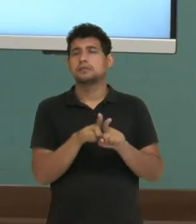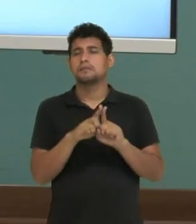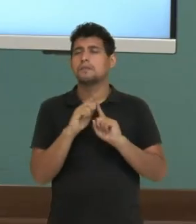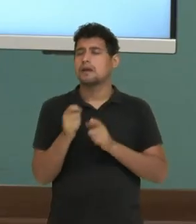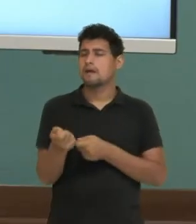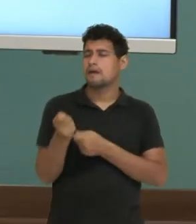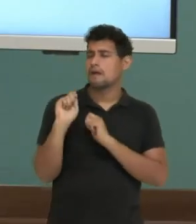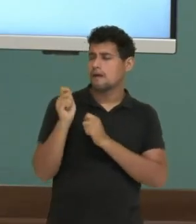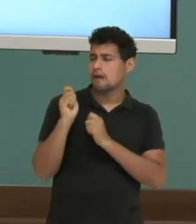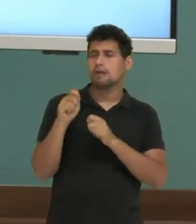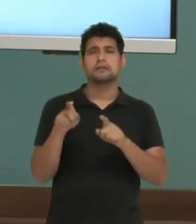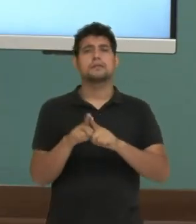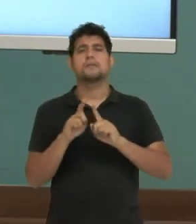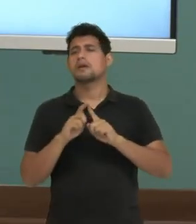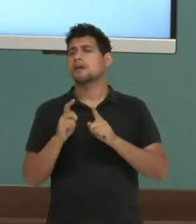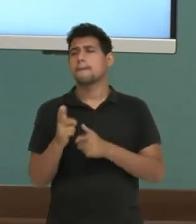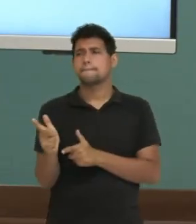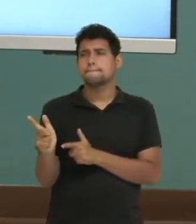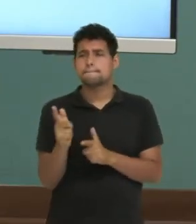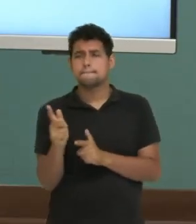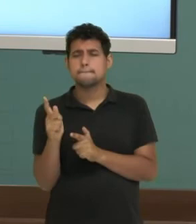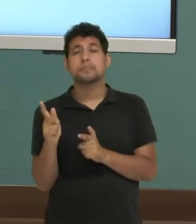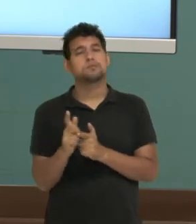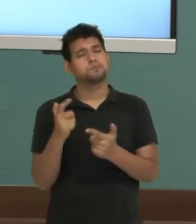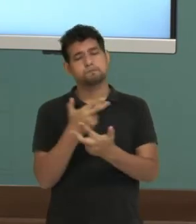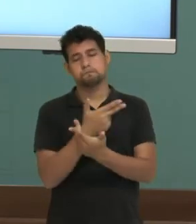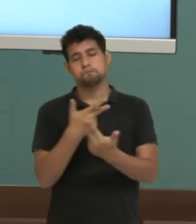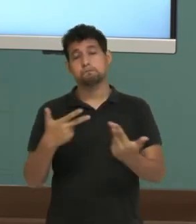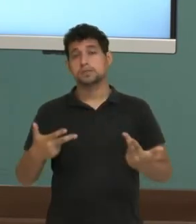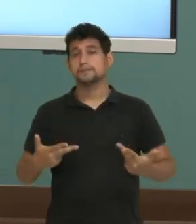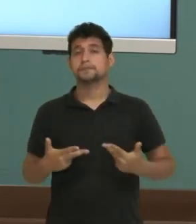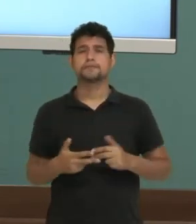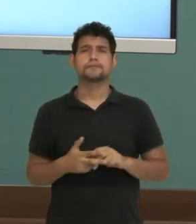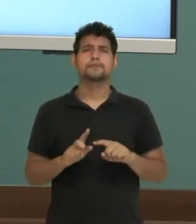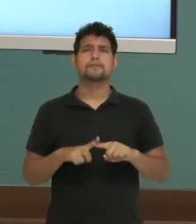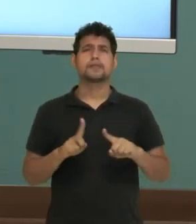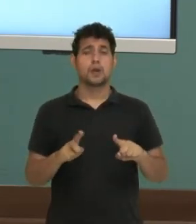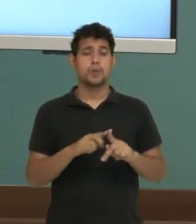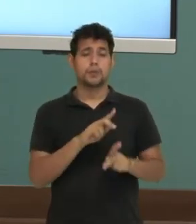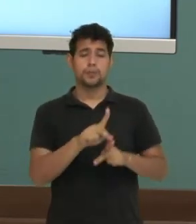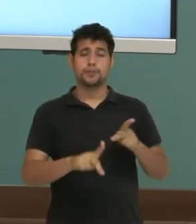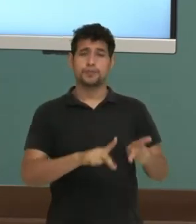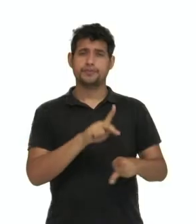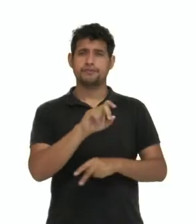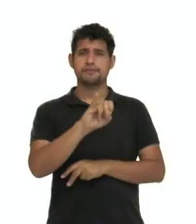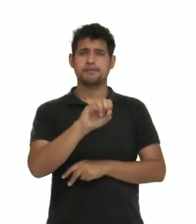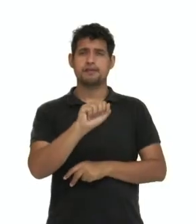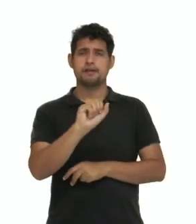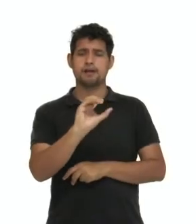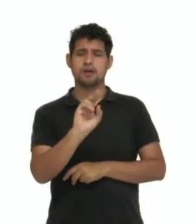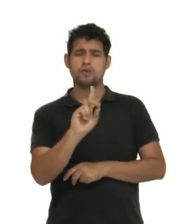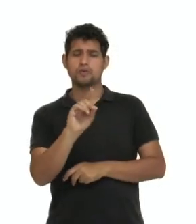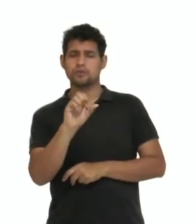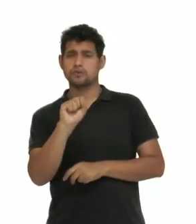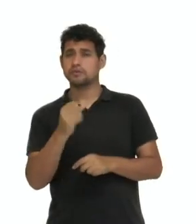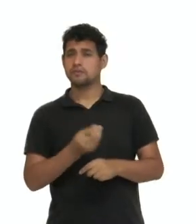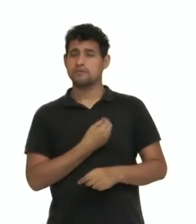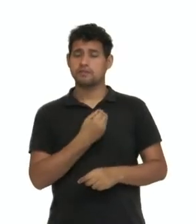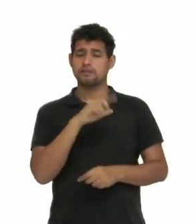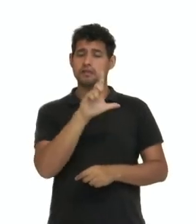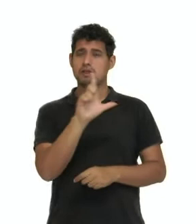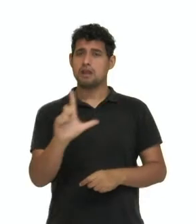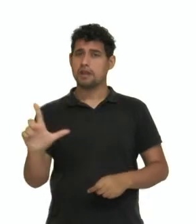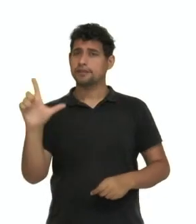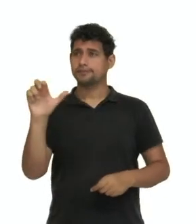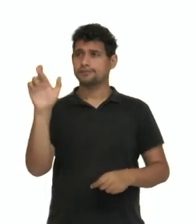caça também, da pesca, né? E assim por diante. Os iacutos vivem um pouquinho mais a leste, na região da Rússia, na região da